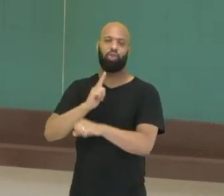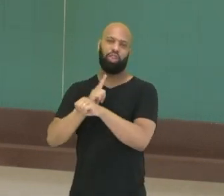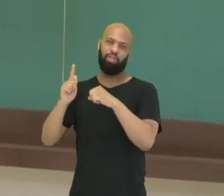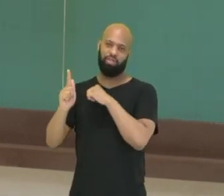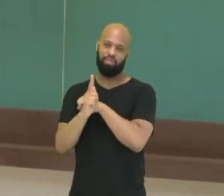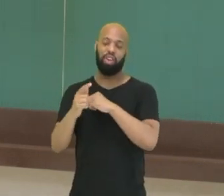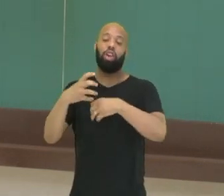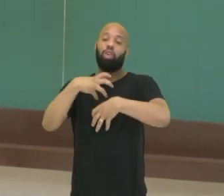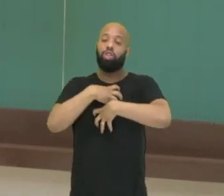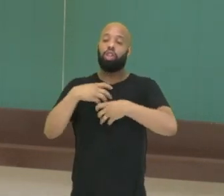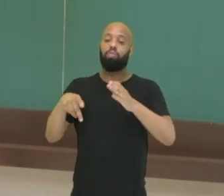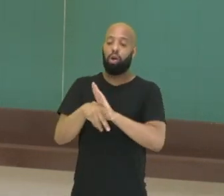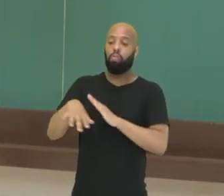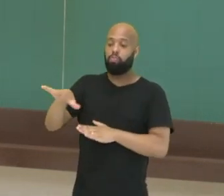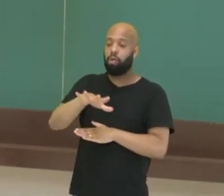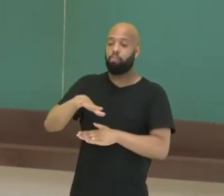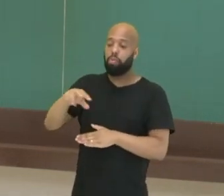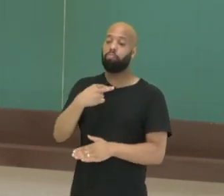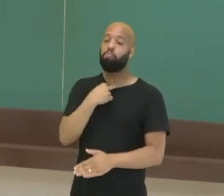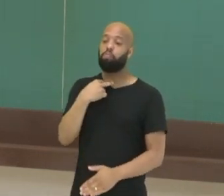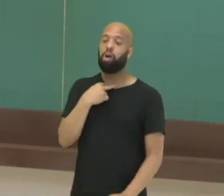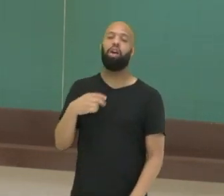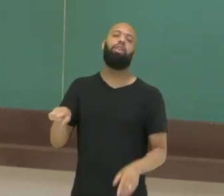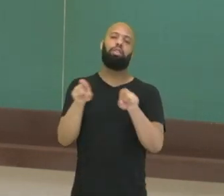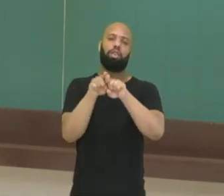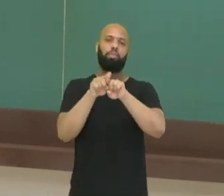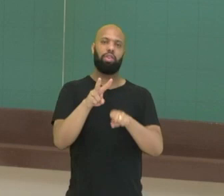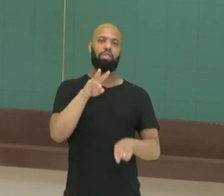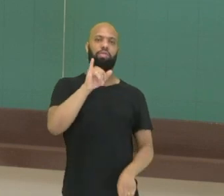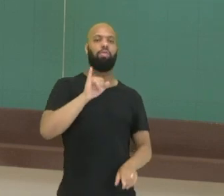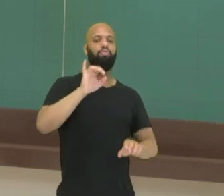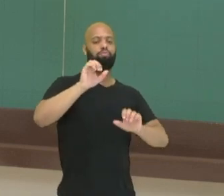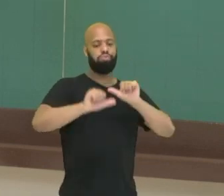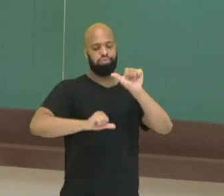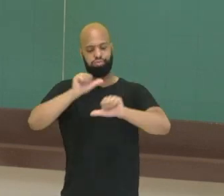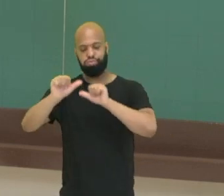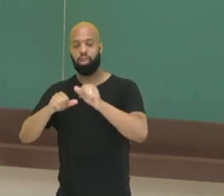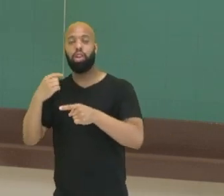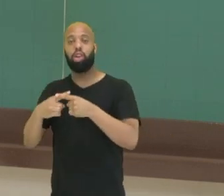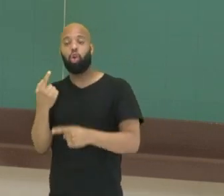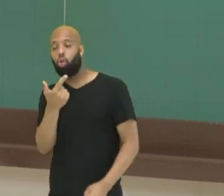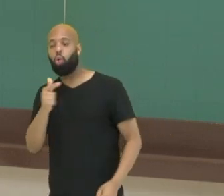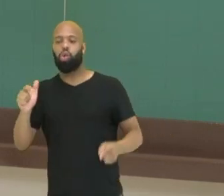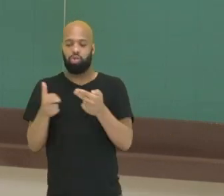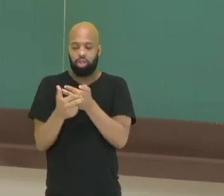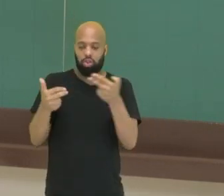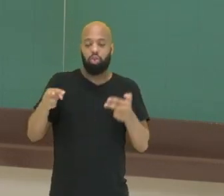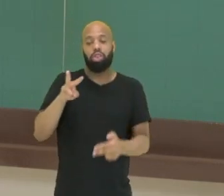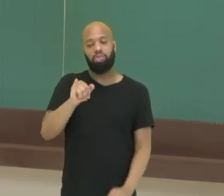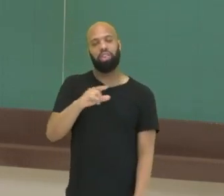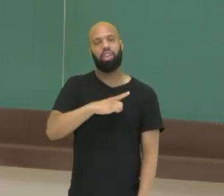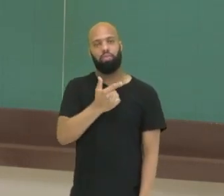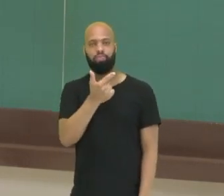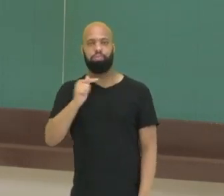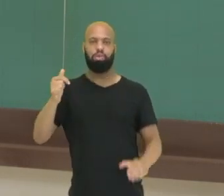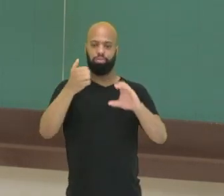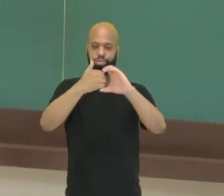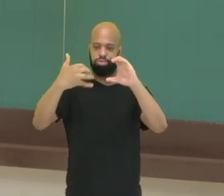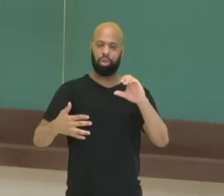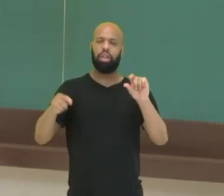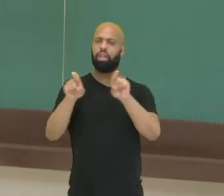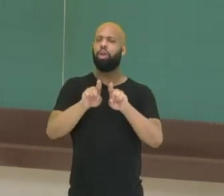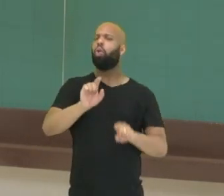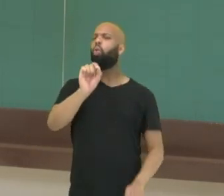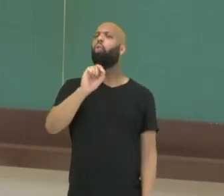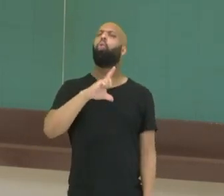maneira como o espaço vai ser ocupado, também vai se alterar, né? É outra atividade, então vai ter outras características. O que